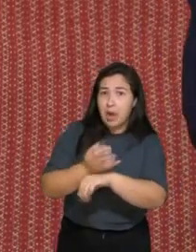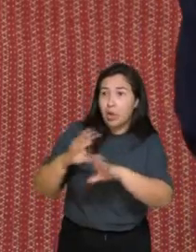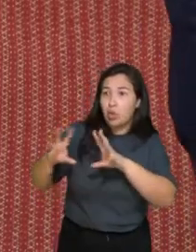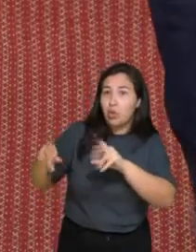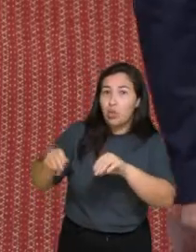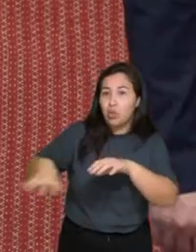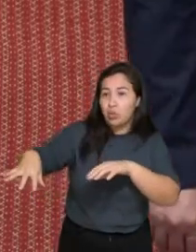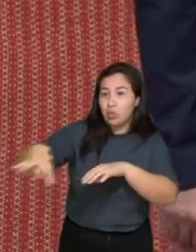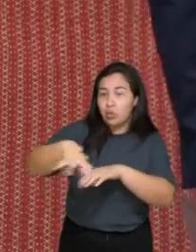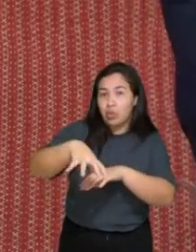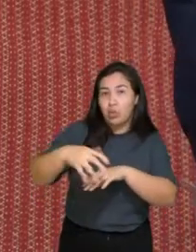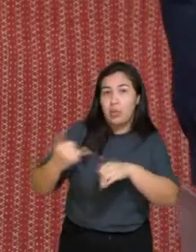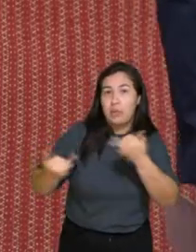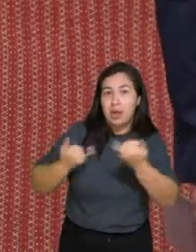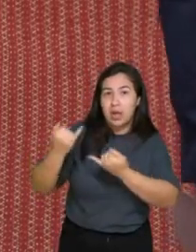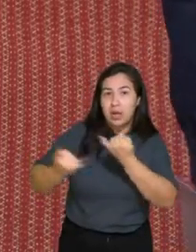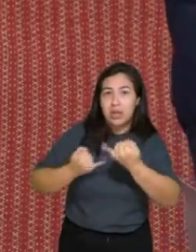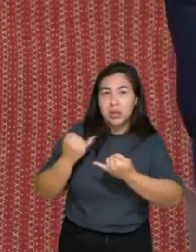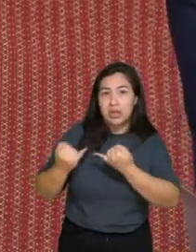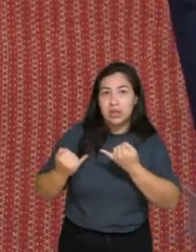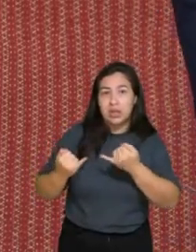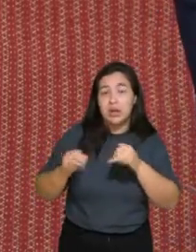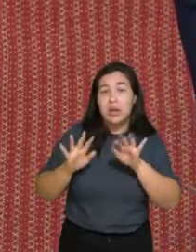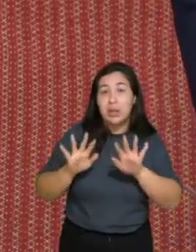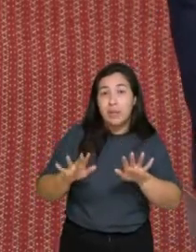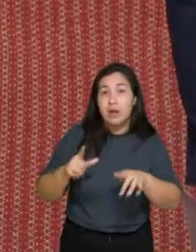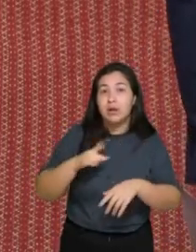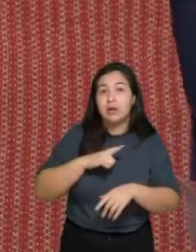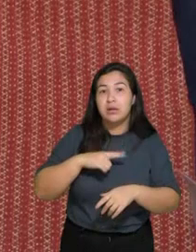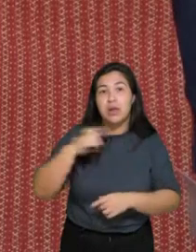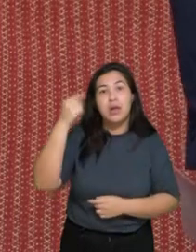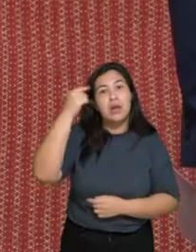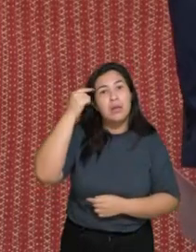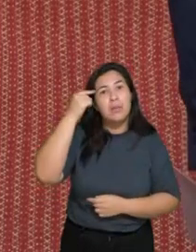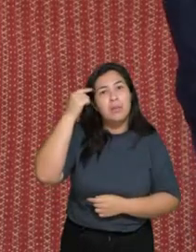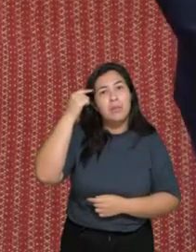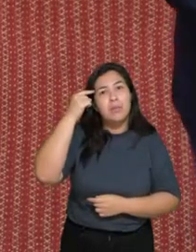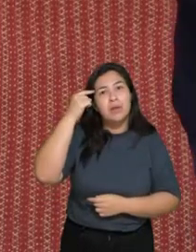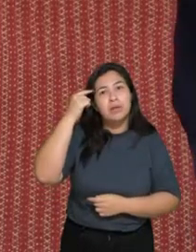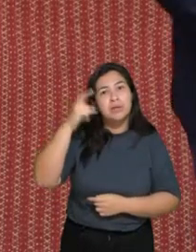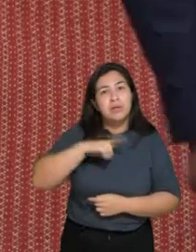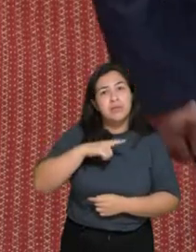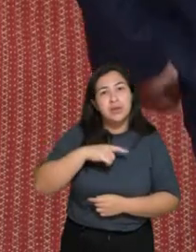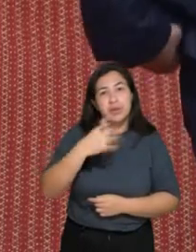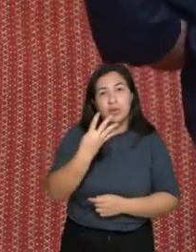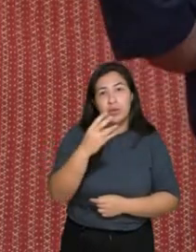playground, tudo bem, a gente concorda. Mas nós também temos que pensar que nós temos 40 mil